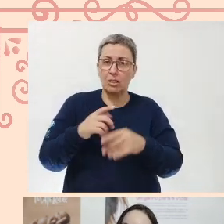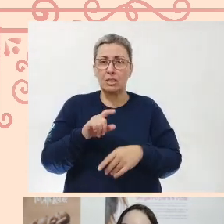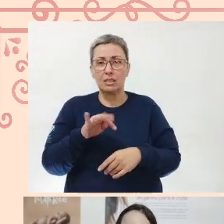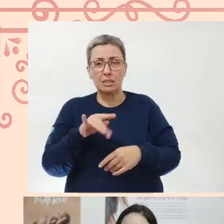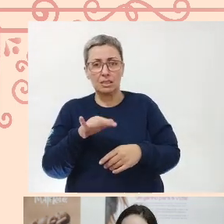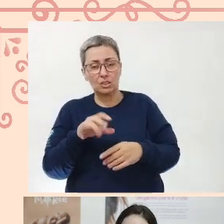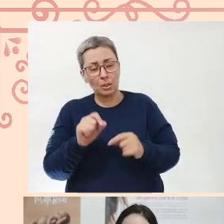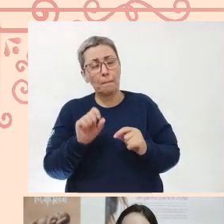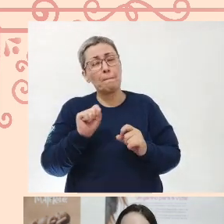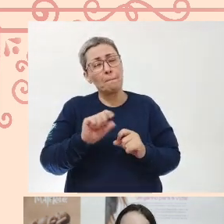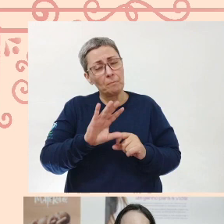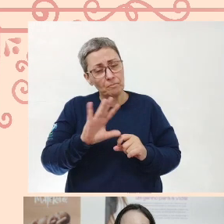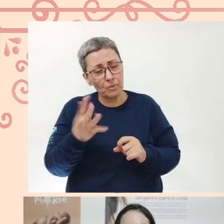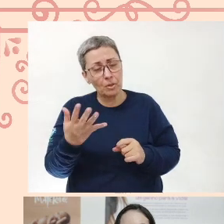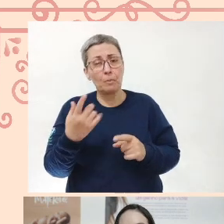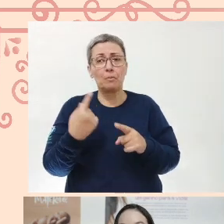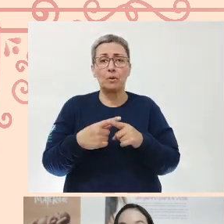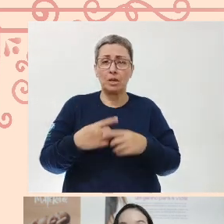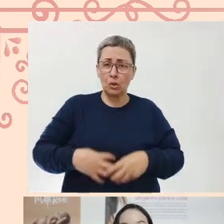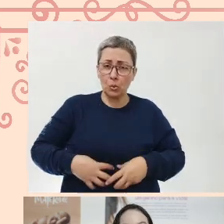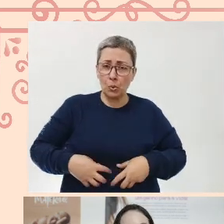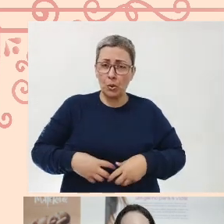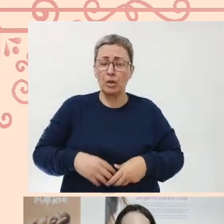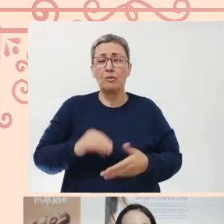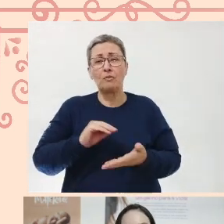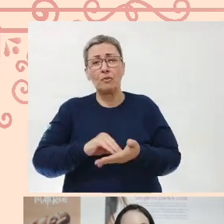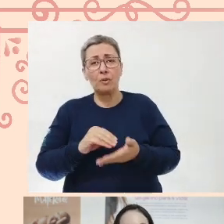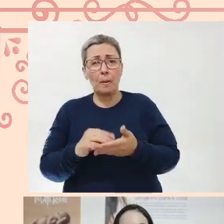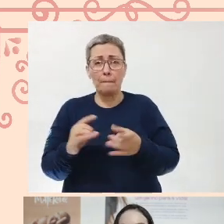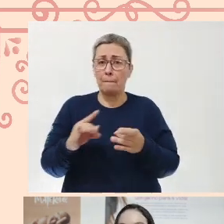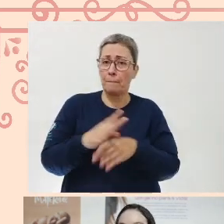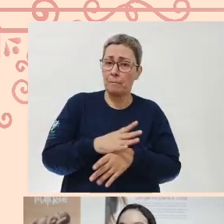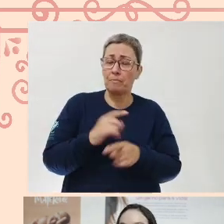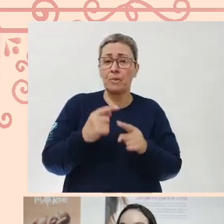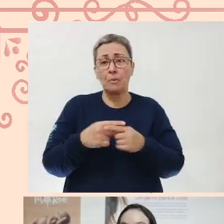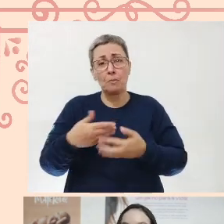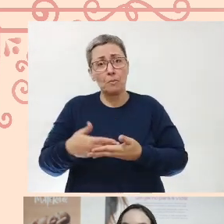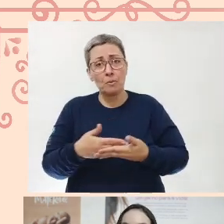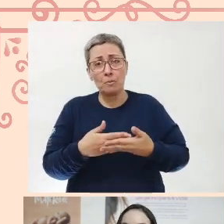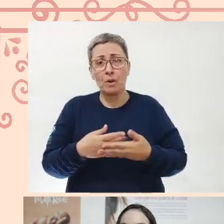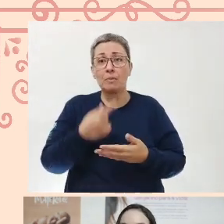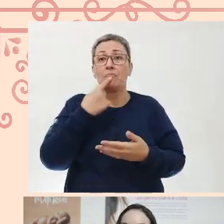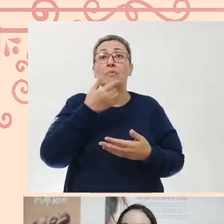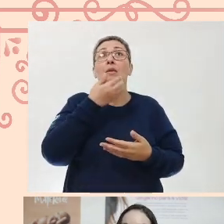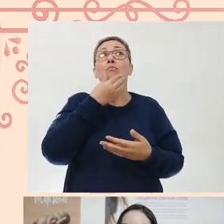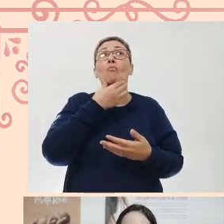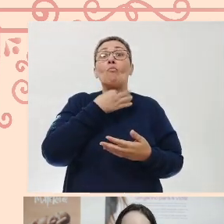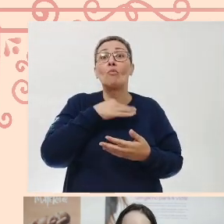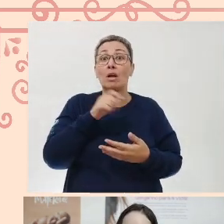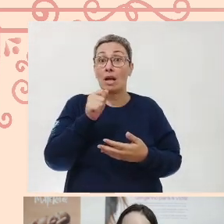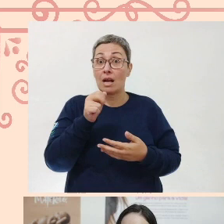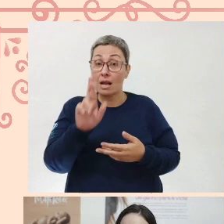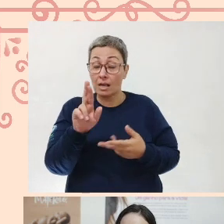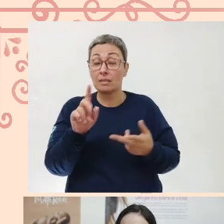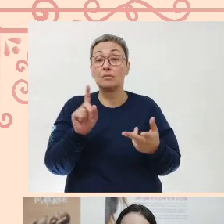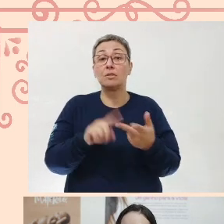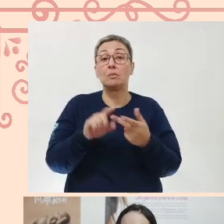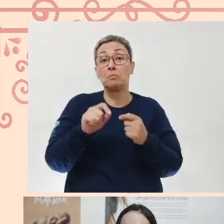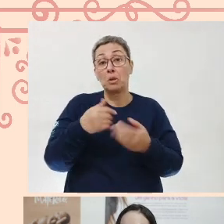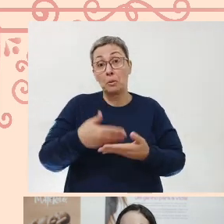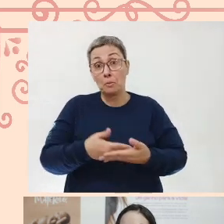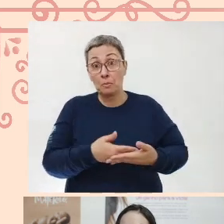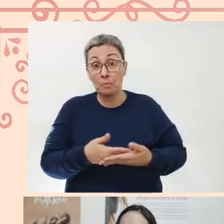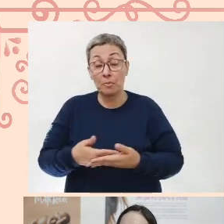o intestino dele. Então pode acontecer porque o intestino ainda é imaturo, pode acontecer porque o bebê deglute o ar durante a mamada,